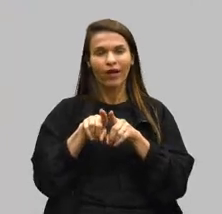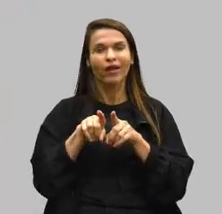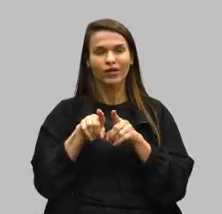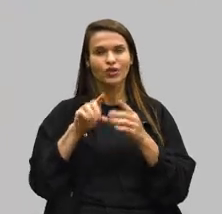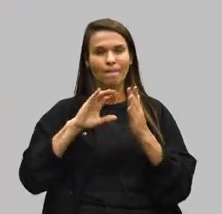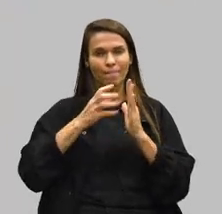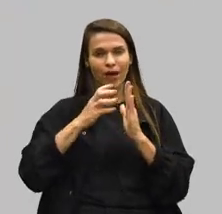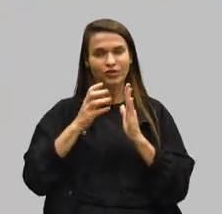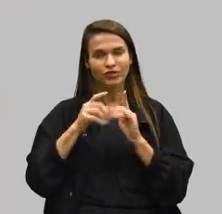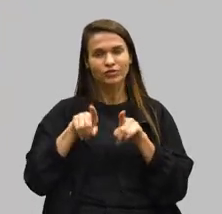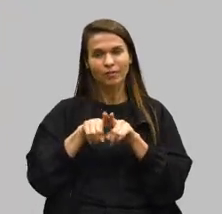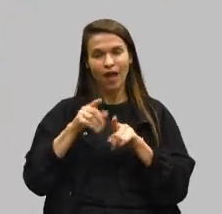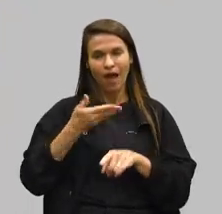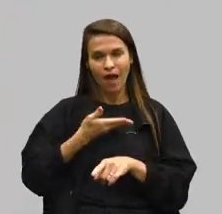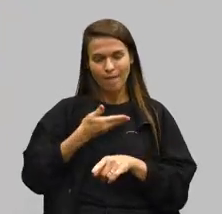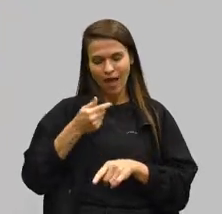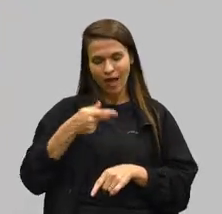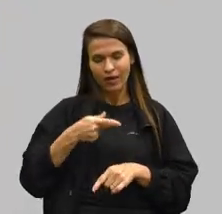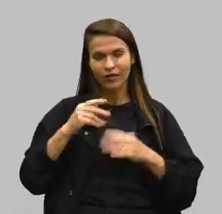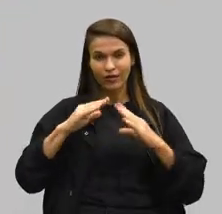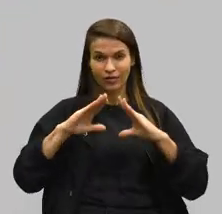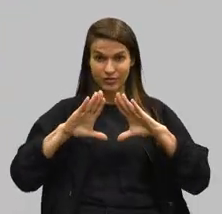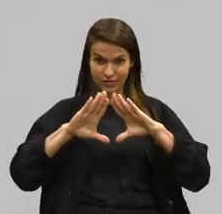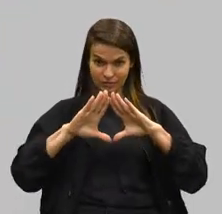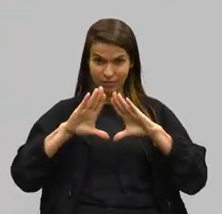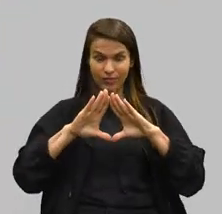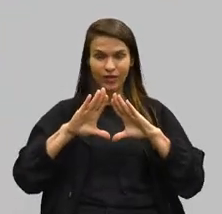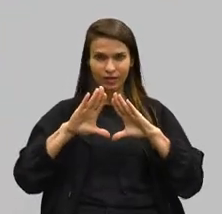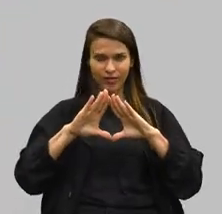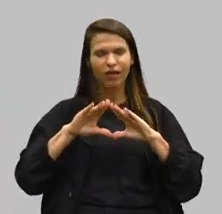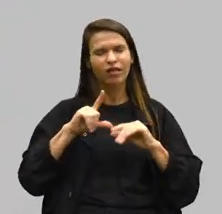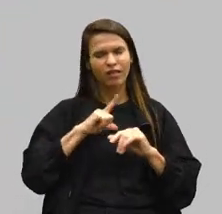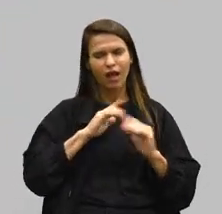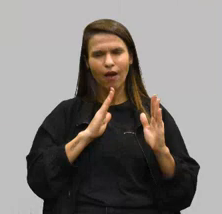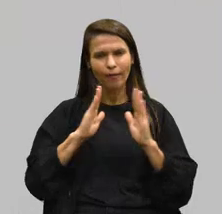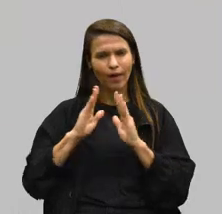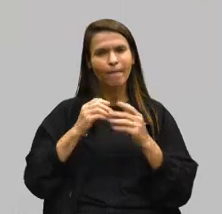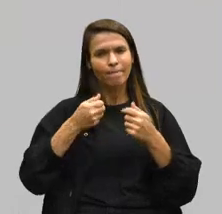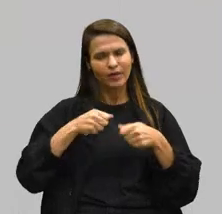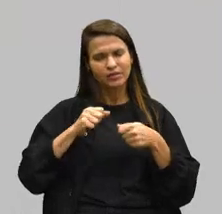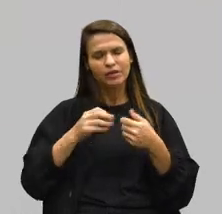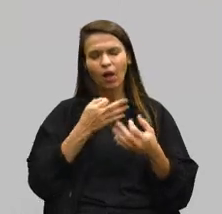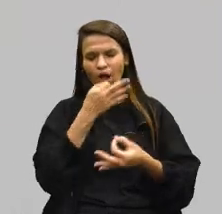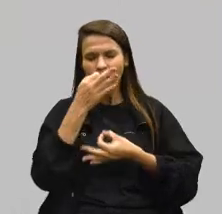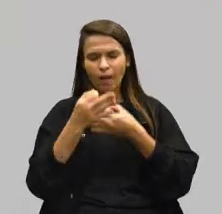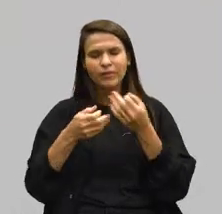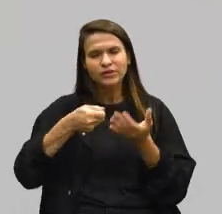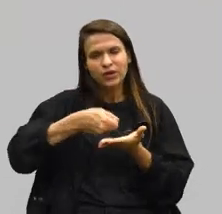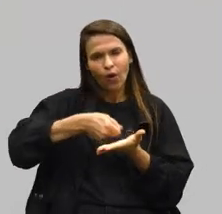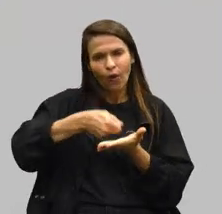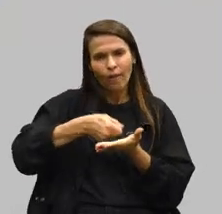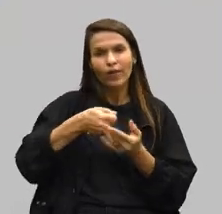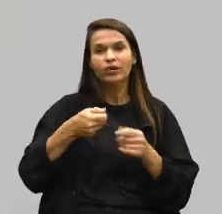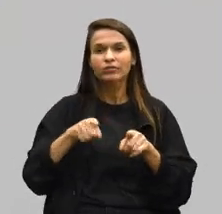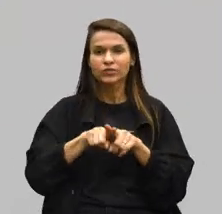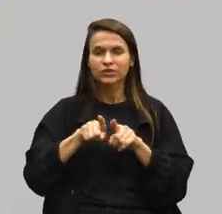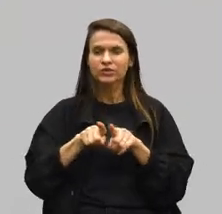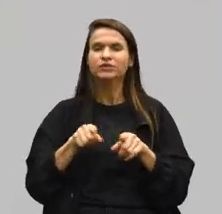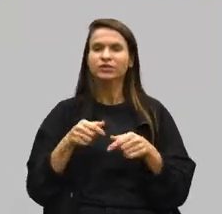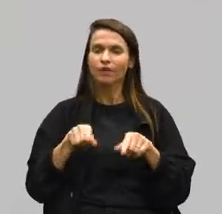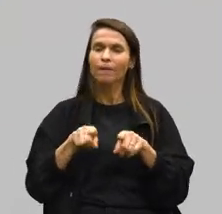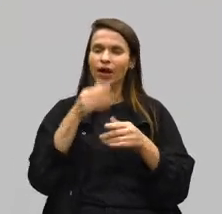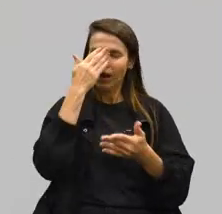excelência aqui na assembleia e realmente Há momentos em que é preciso criticar que é preciso cobrar e é momentos que é preciso dar crédito